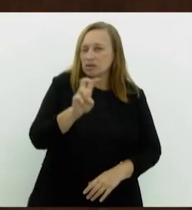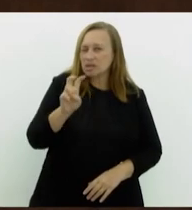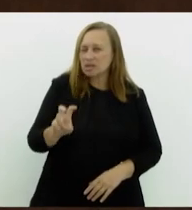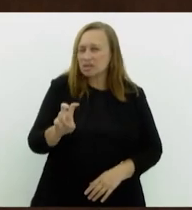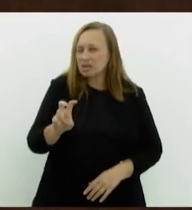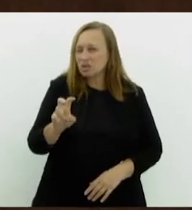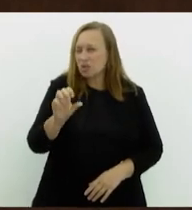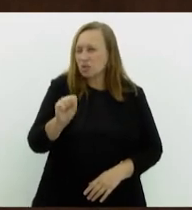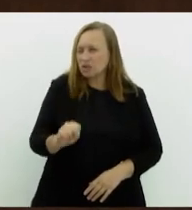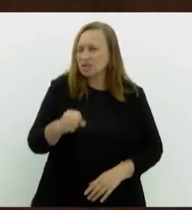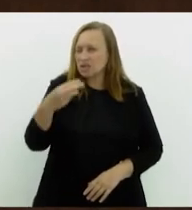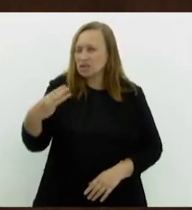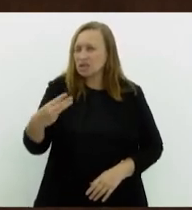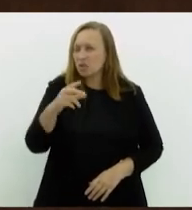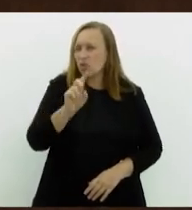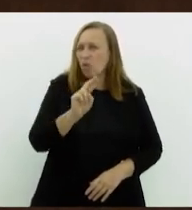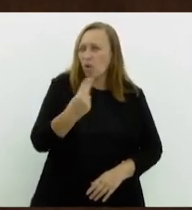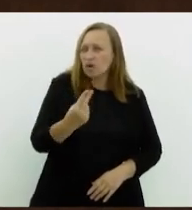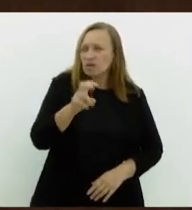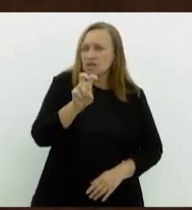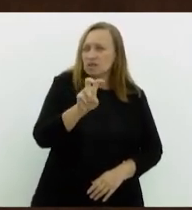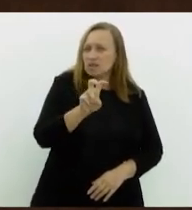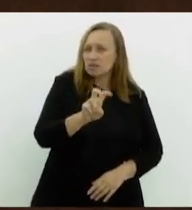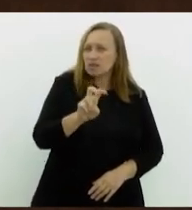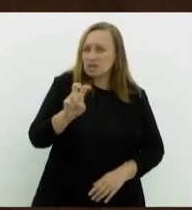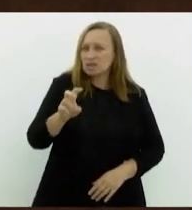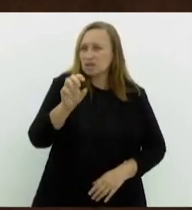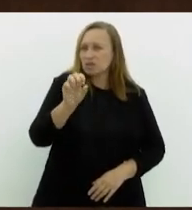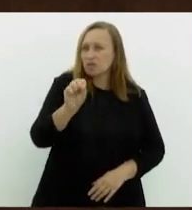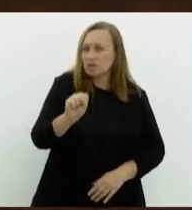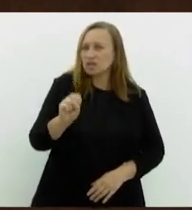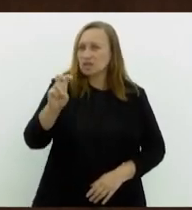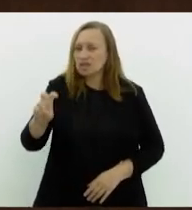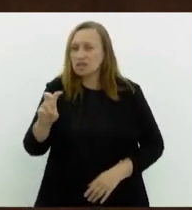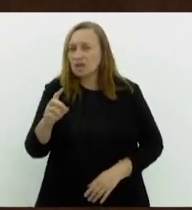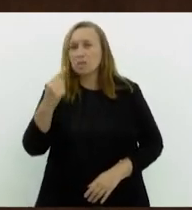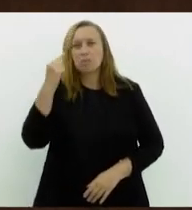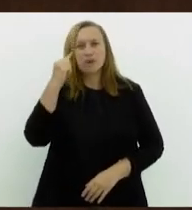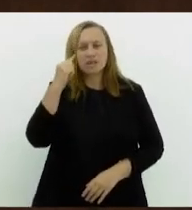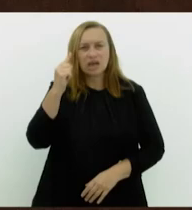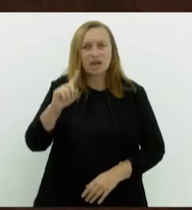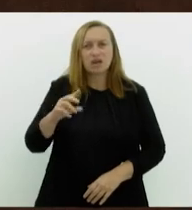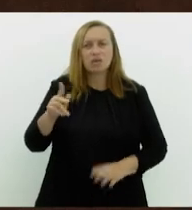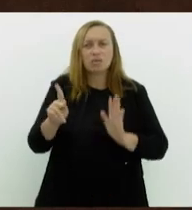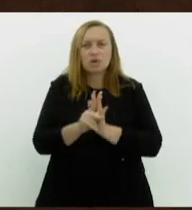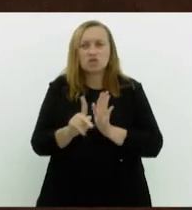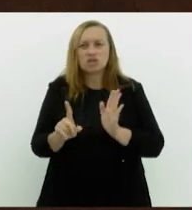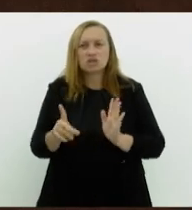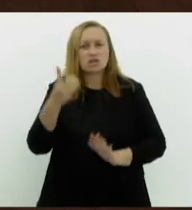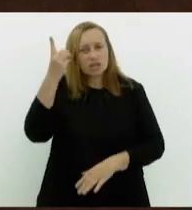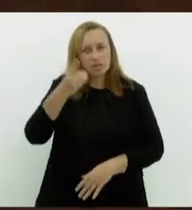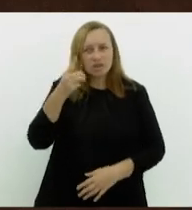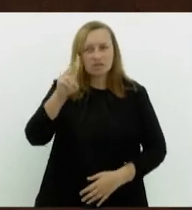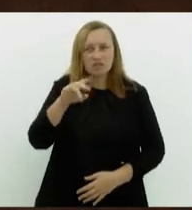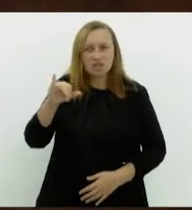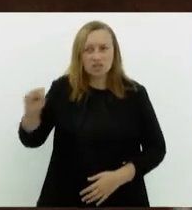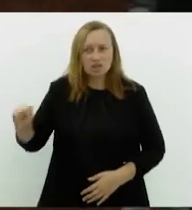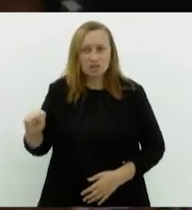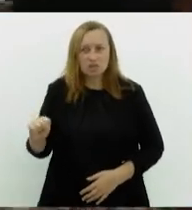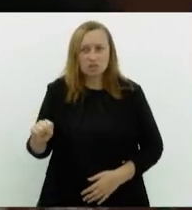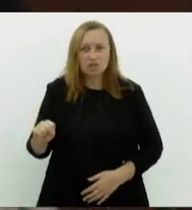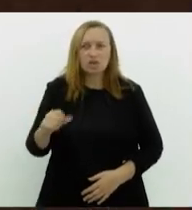5585 ou 5535, que depois foi apensado o projeto do deputado Vinícius Cozzolino